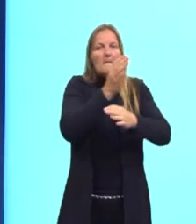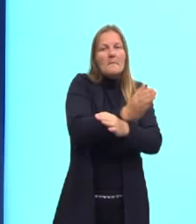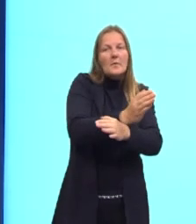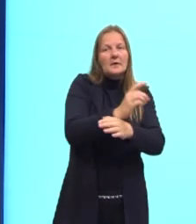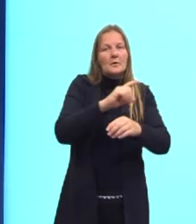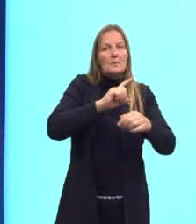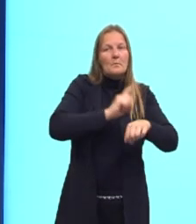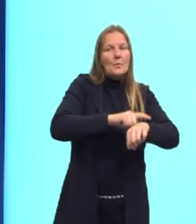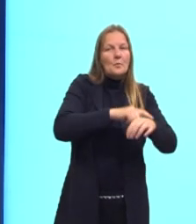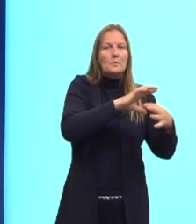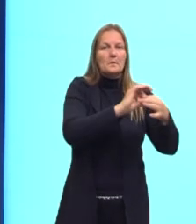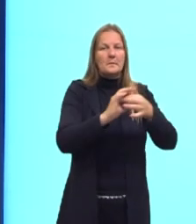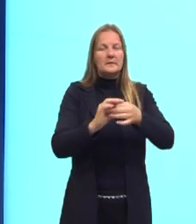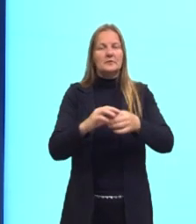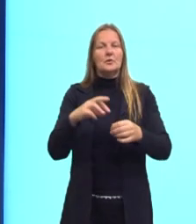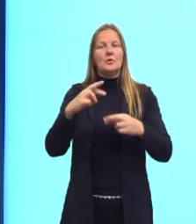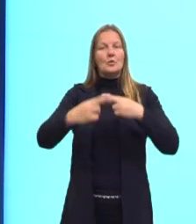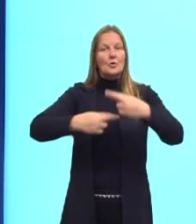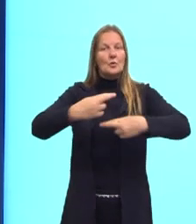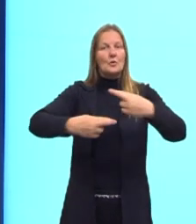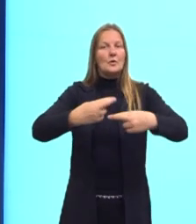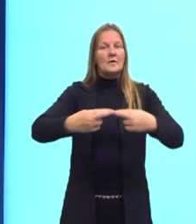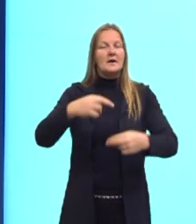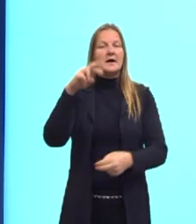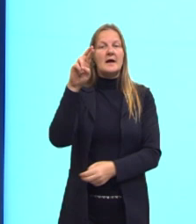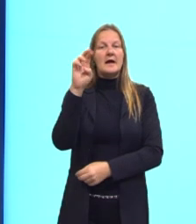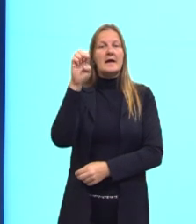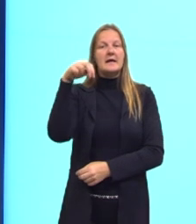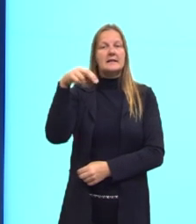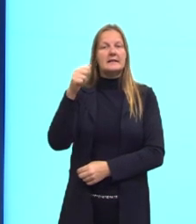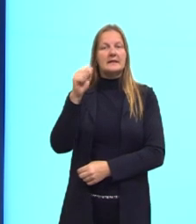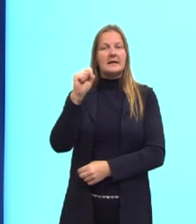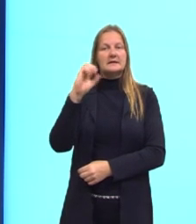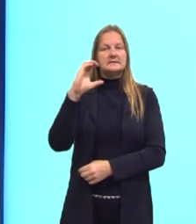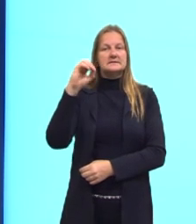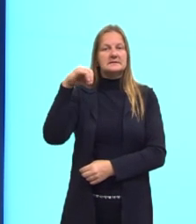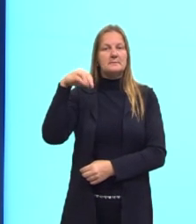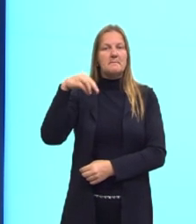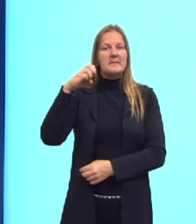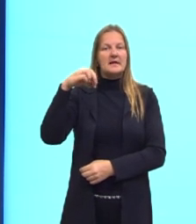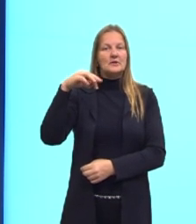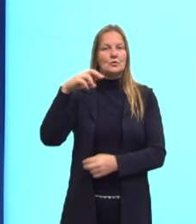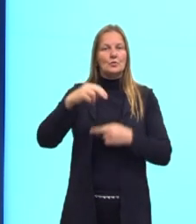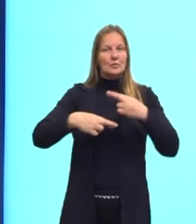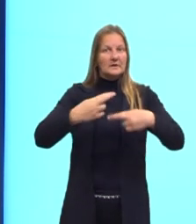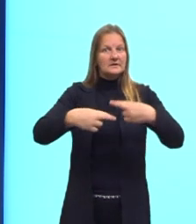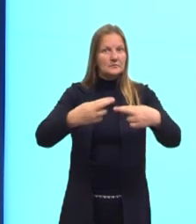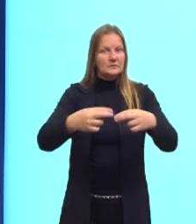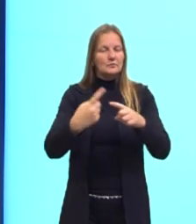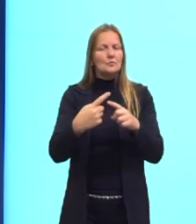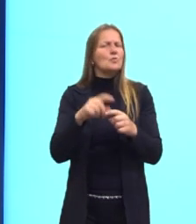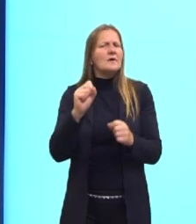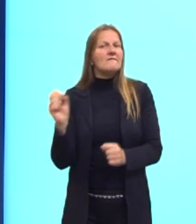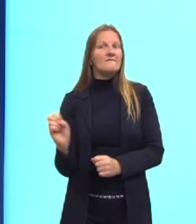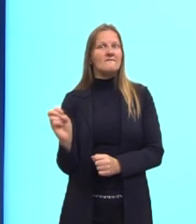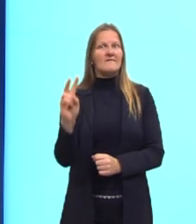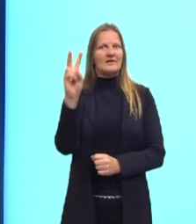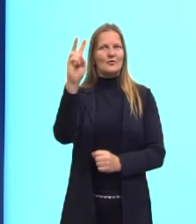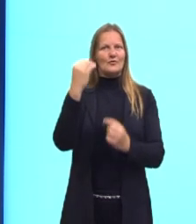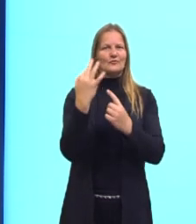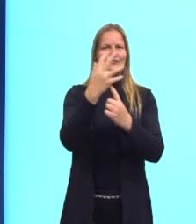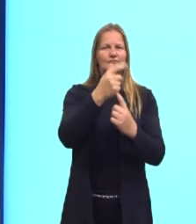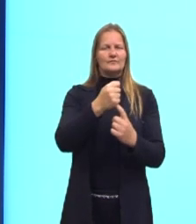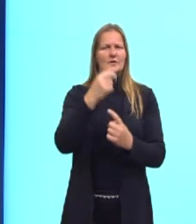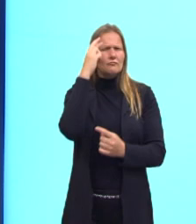e outro foi chamado de renascimento nesse período o que se valorizou né foi